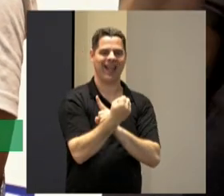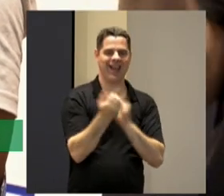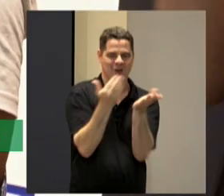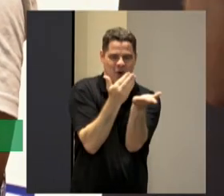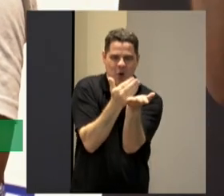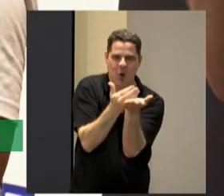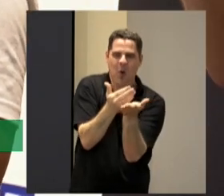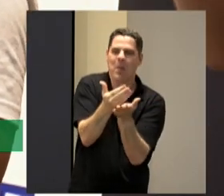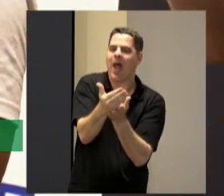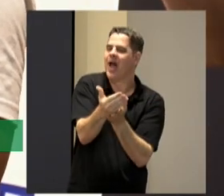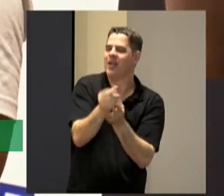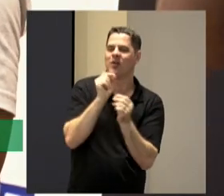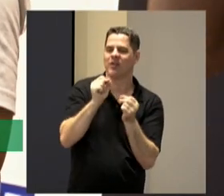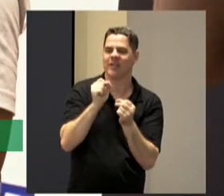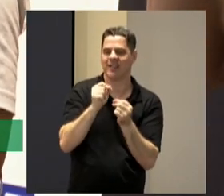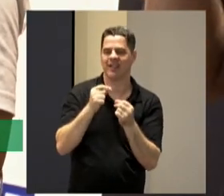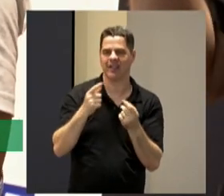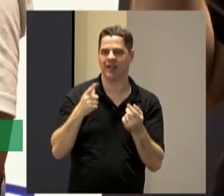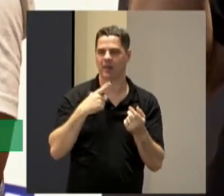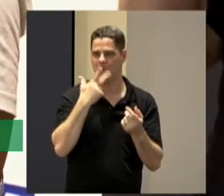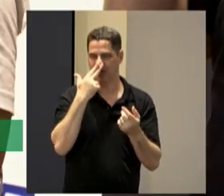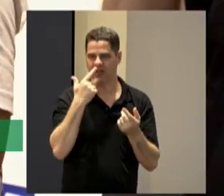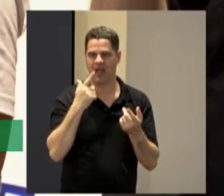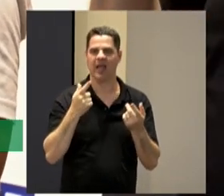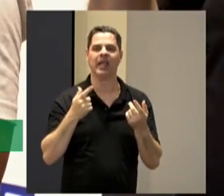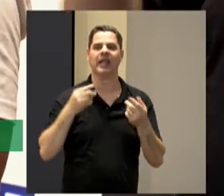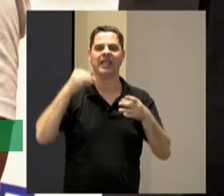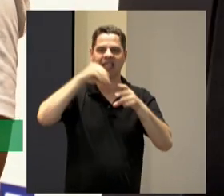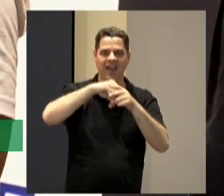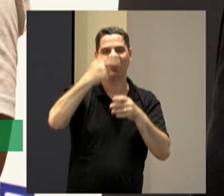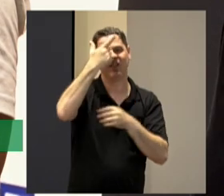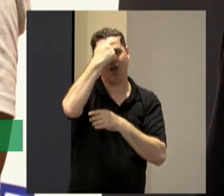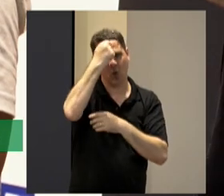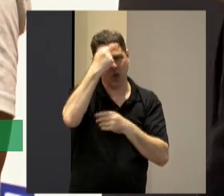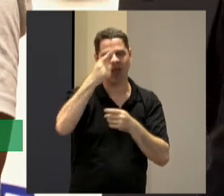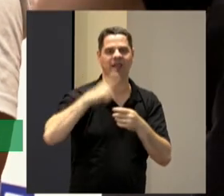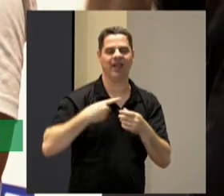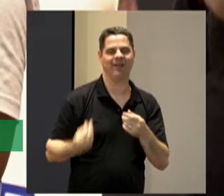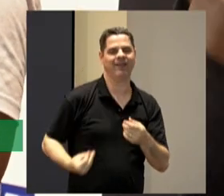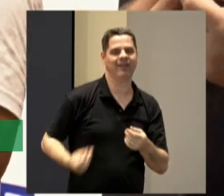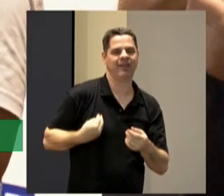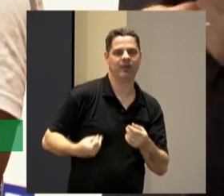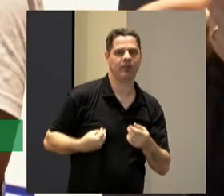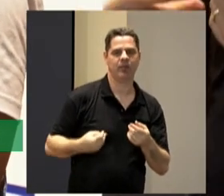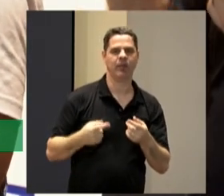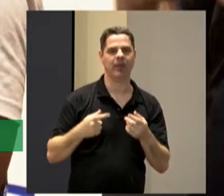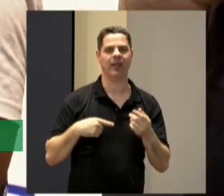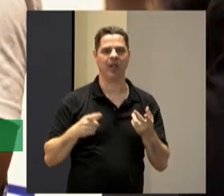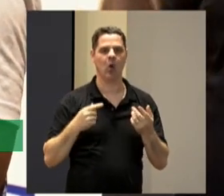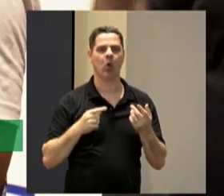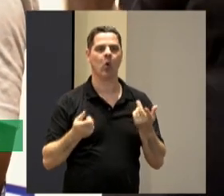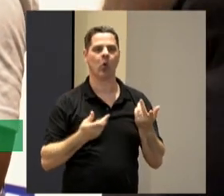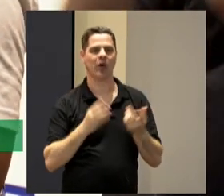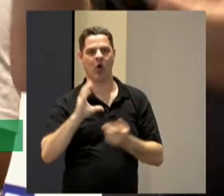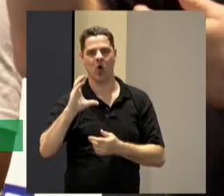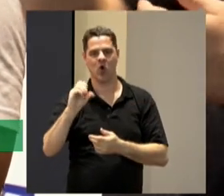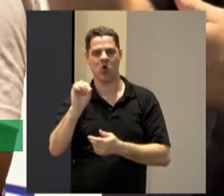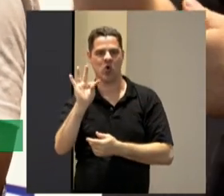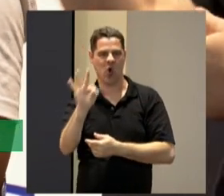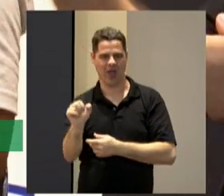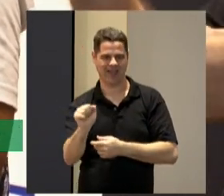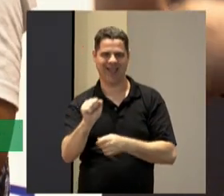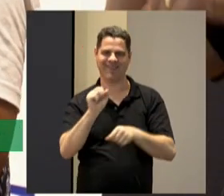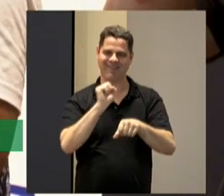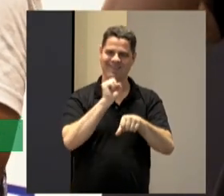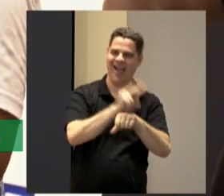a ficar robusta na universidade. As cotas levam uma